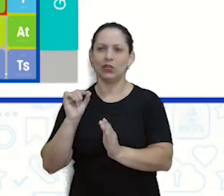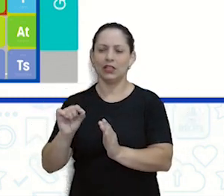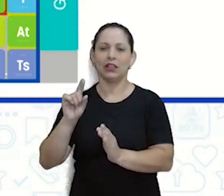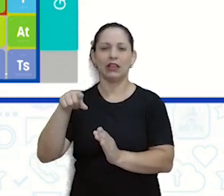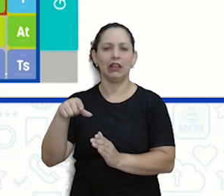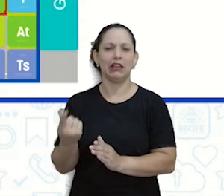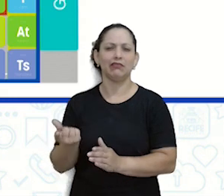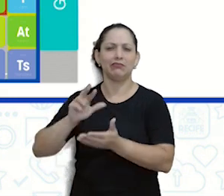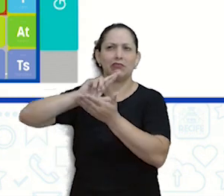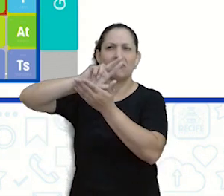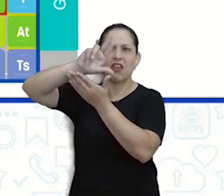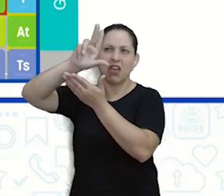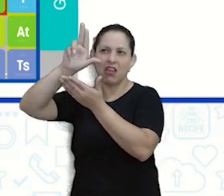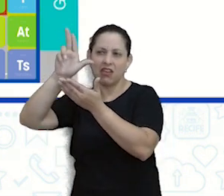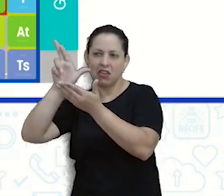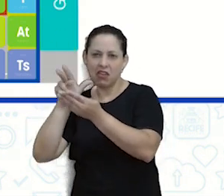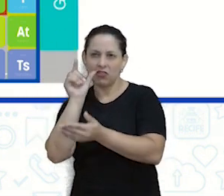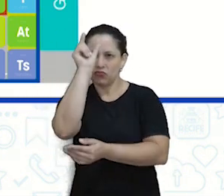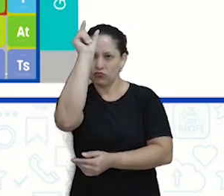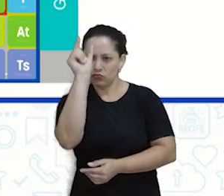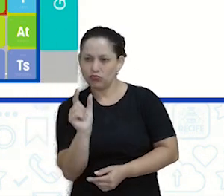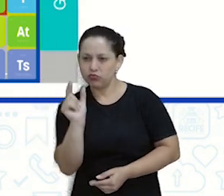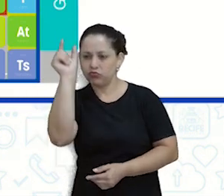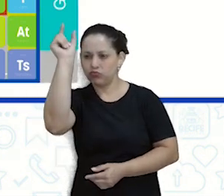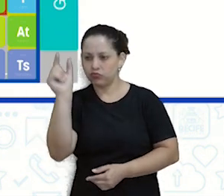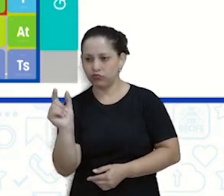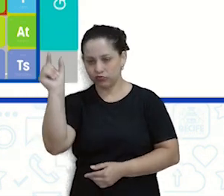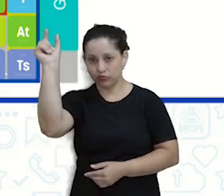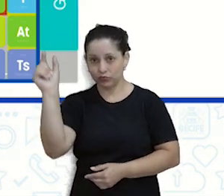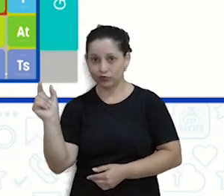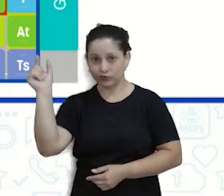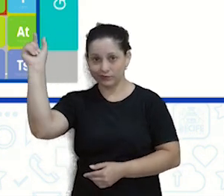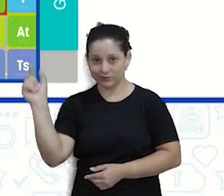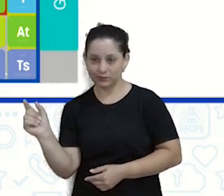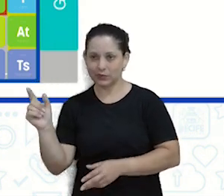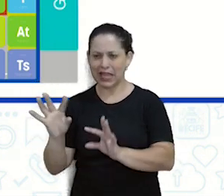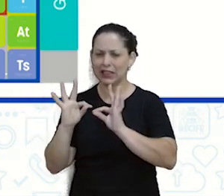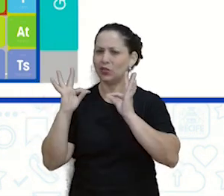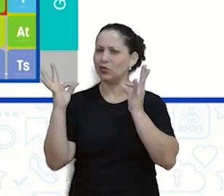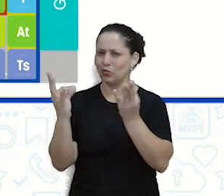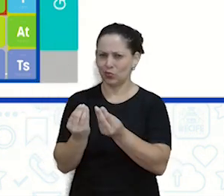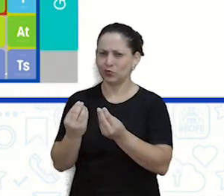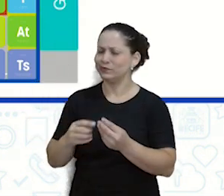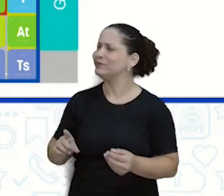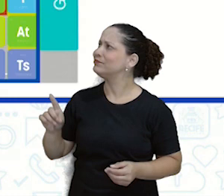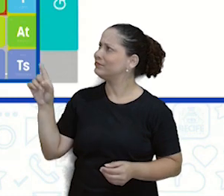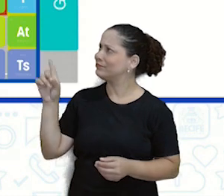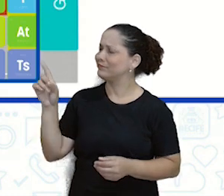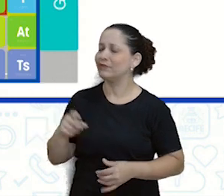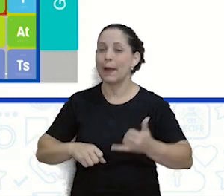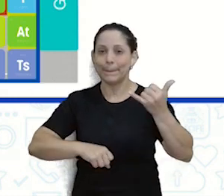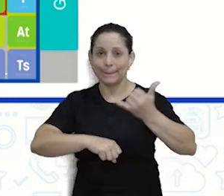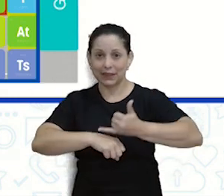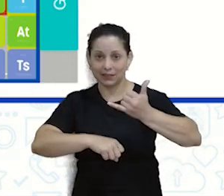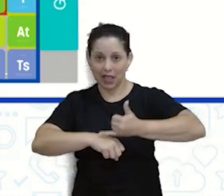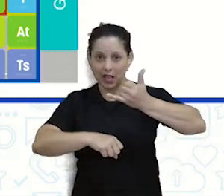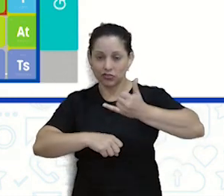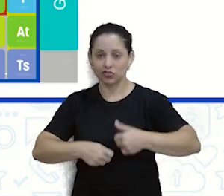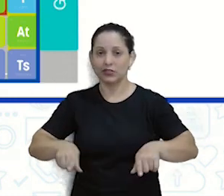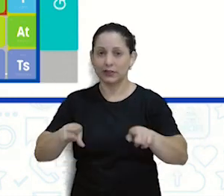carbono, nitrogênio, oxigênio, flúor, tá certo? Todos aí participam desse grupão, né, metais e não metais,